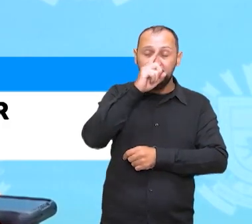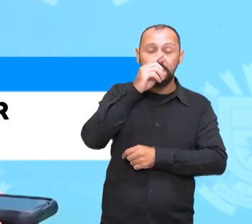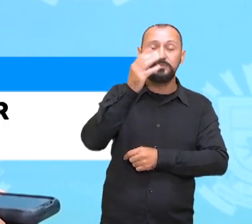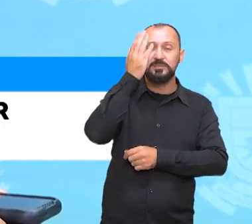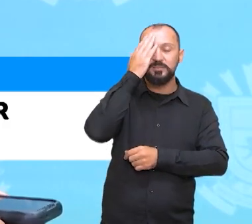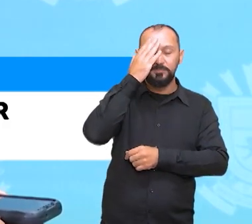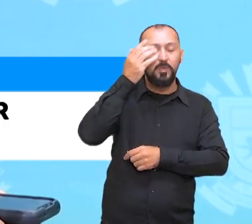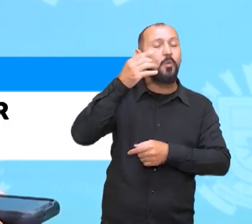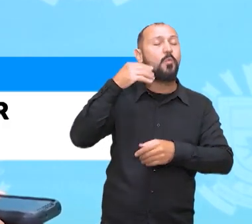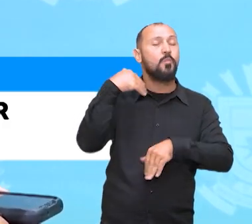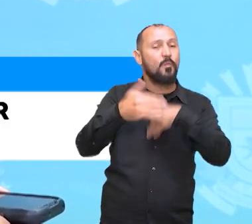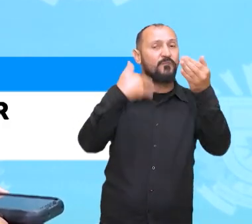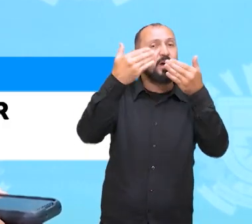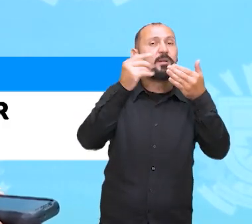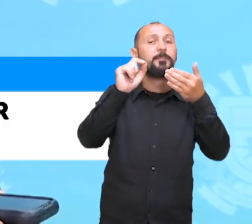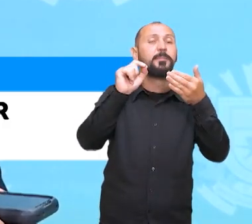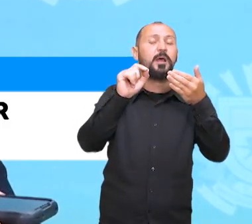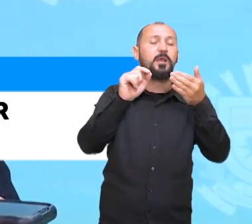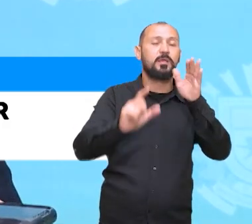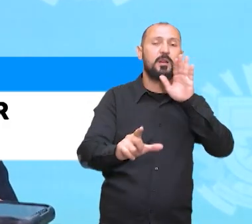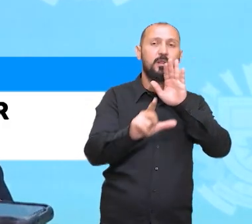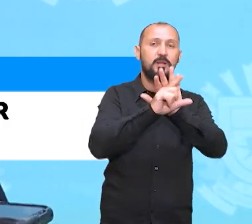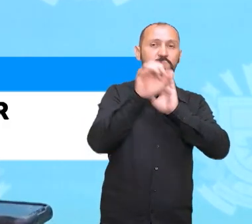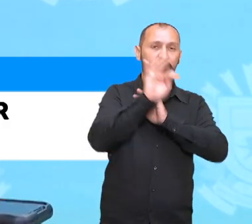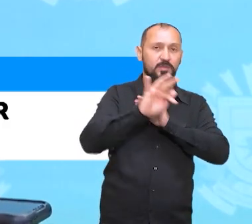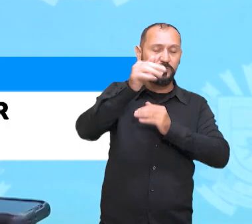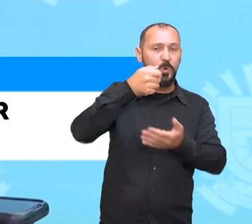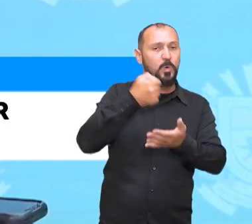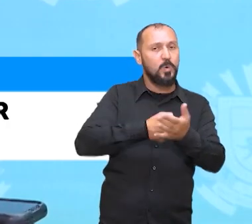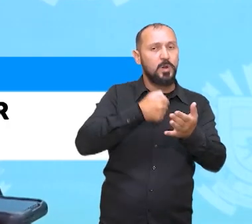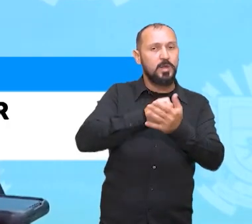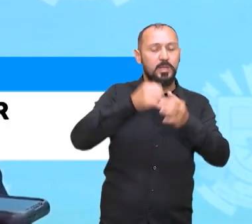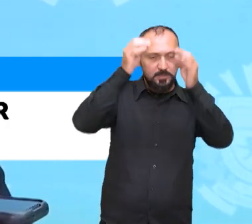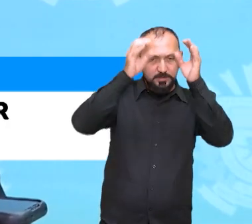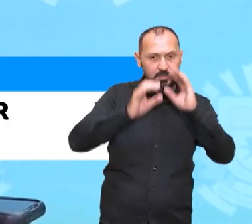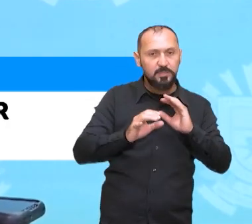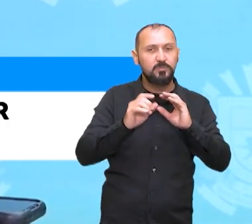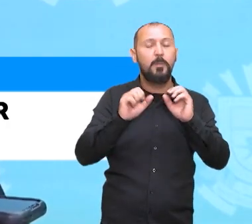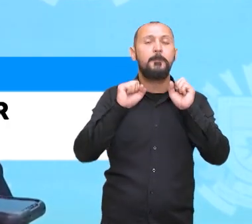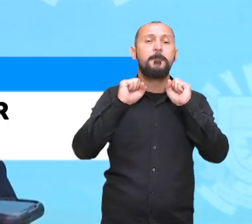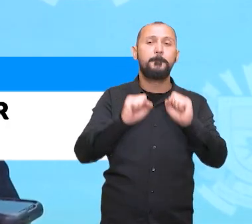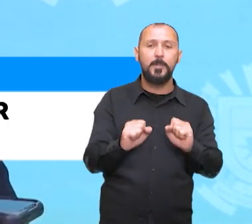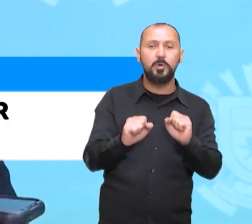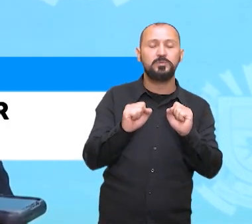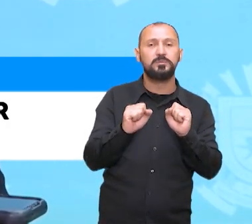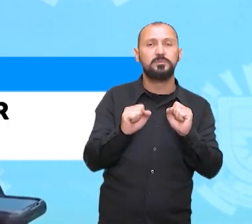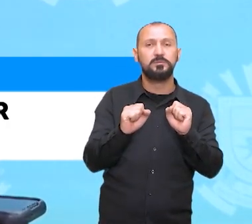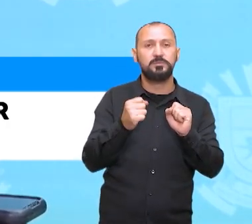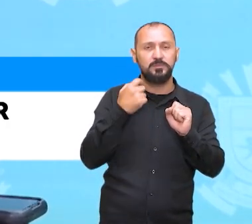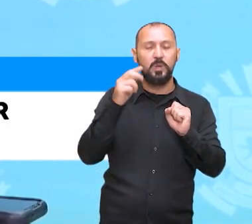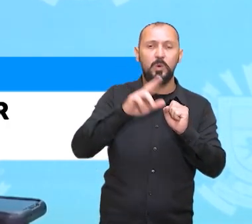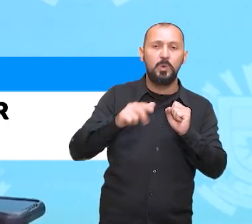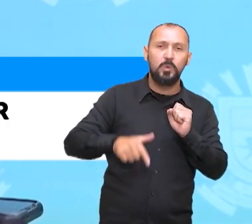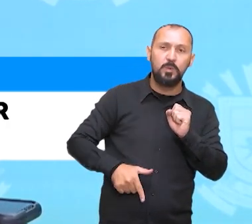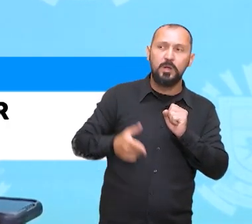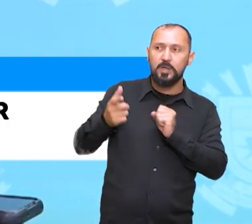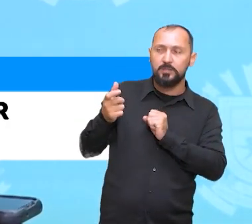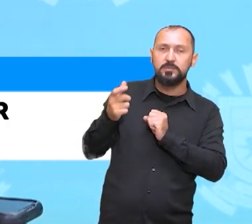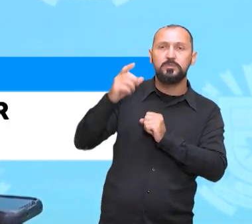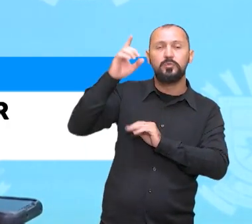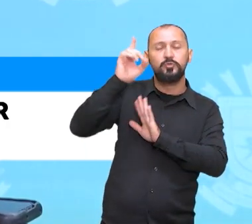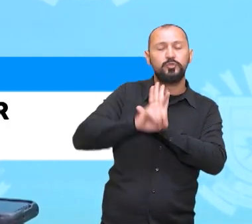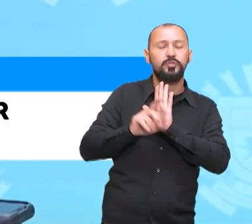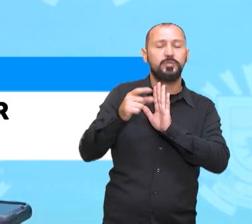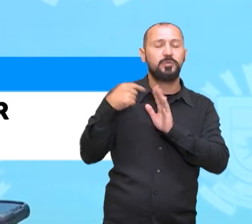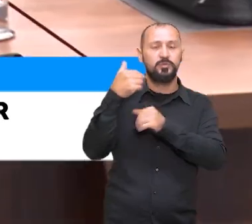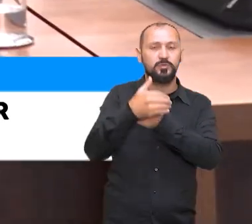risco é um avanço para que a legislação federal seja plenamente cumprida e o cidadão de bem possa ser armado e ter garantido